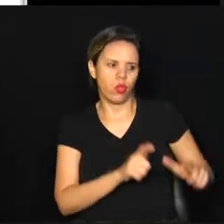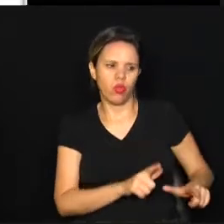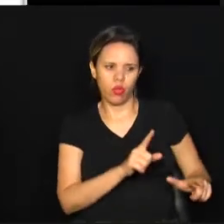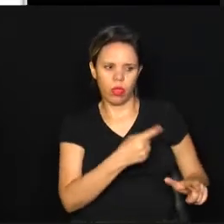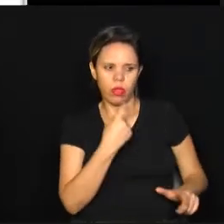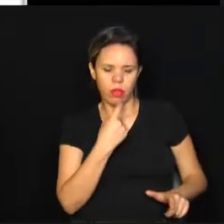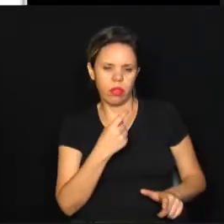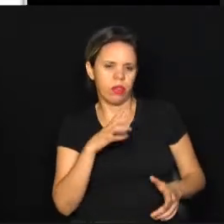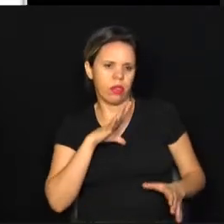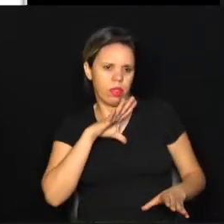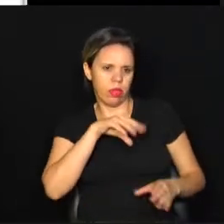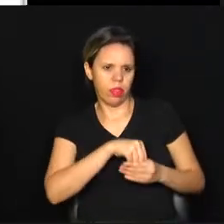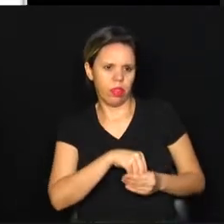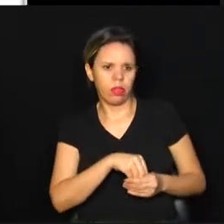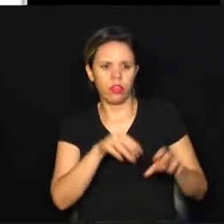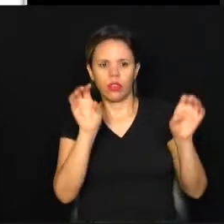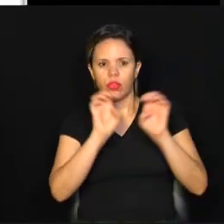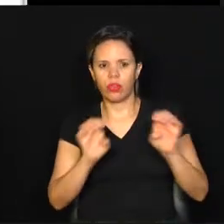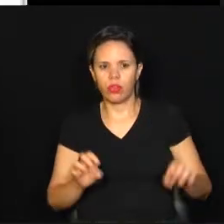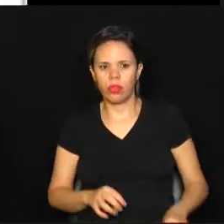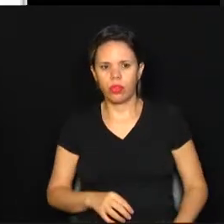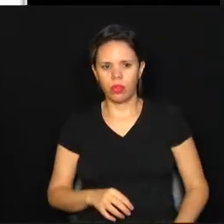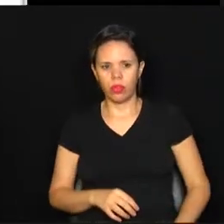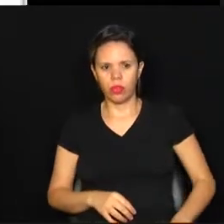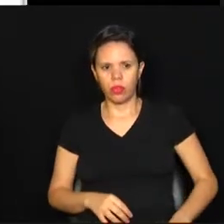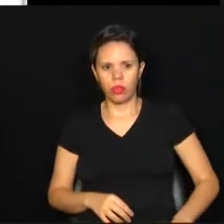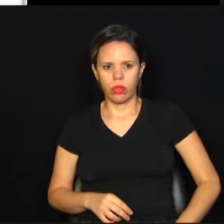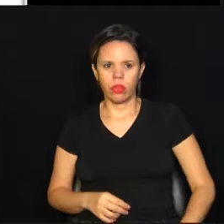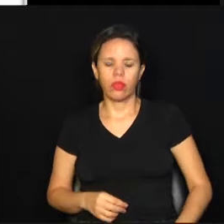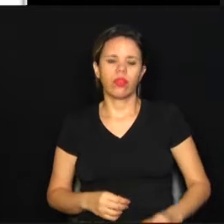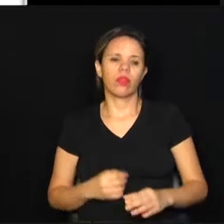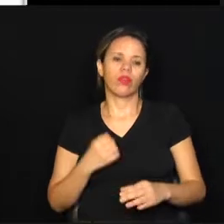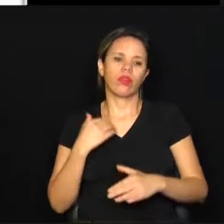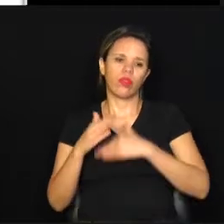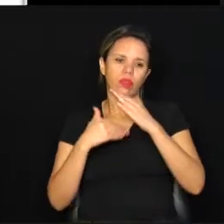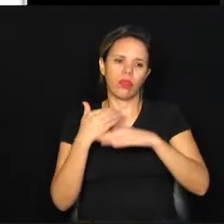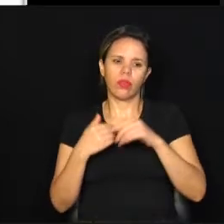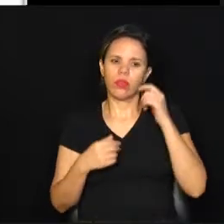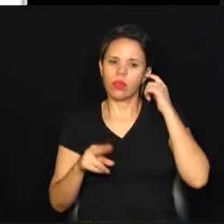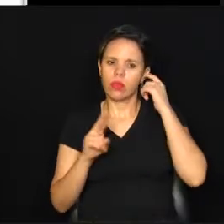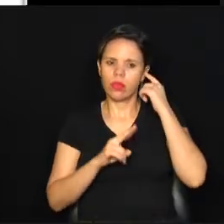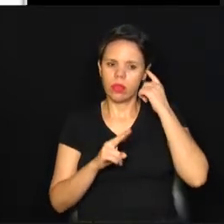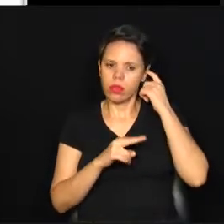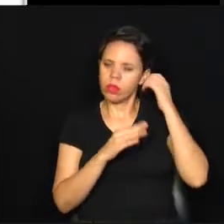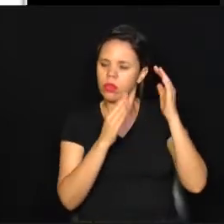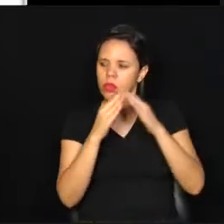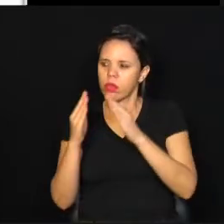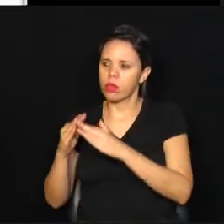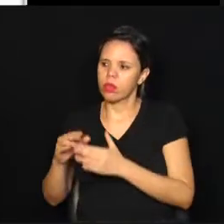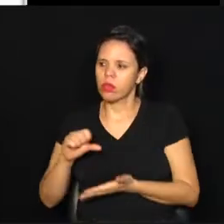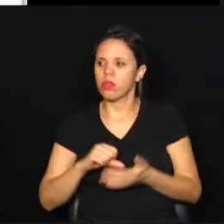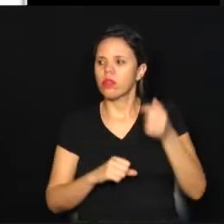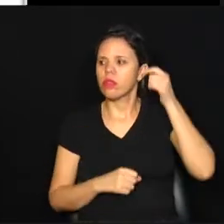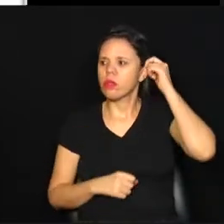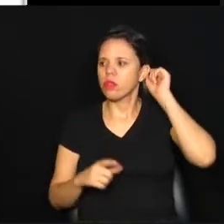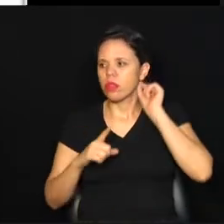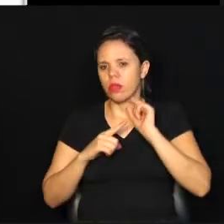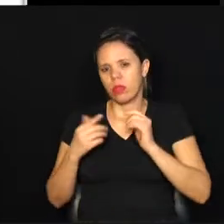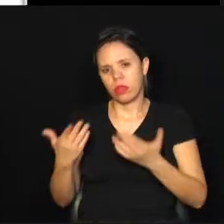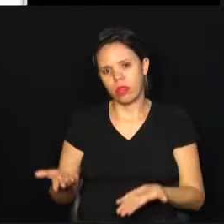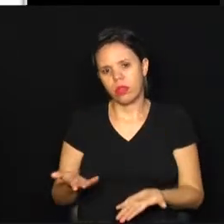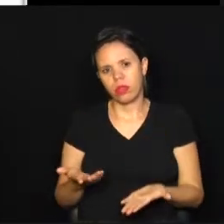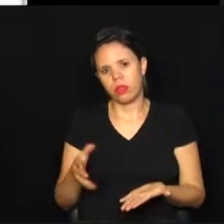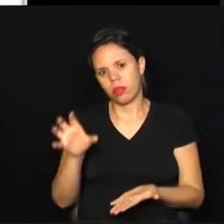Isso está dentro de uma estrutura de construção do processo de ocupação da nossa região. Então, tem essa